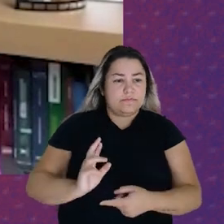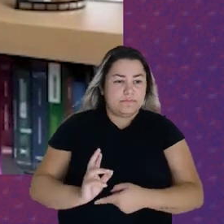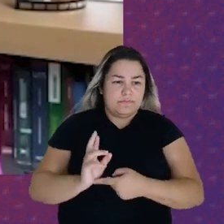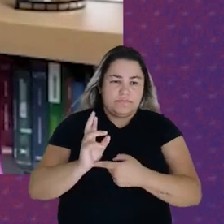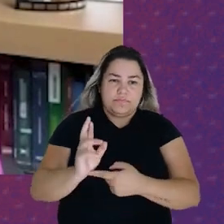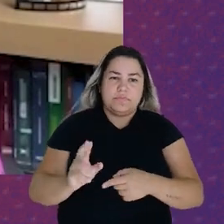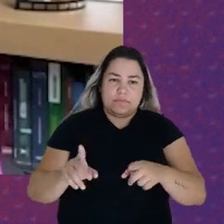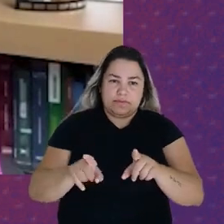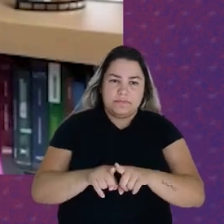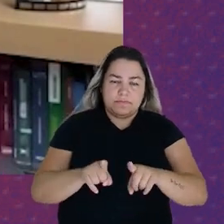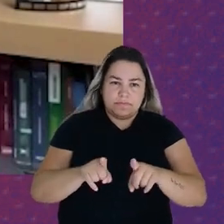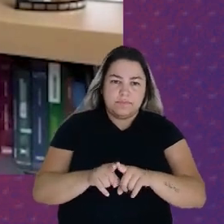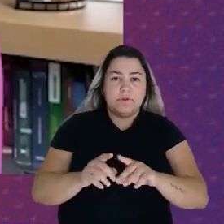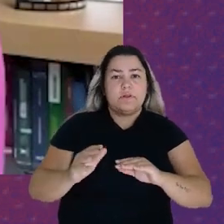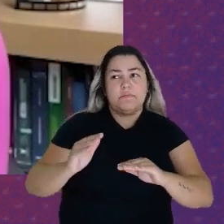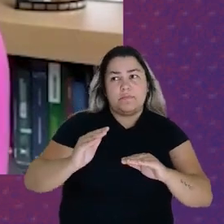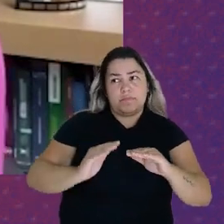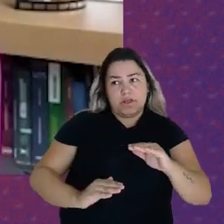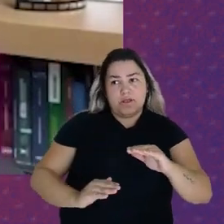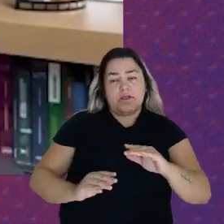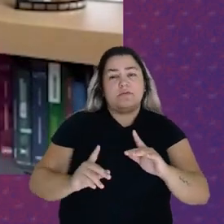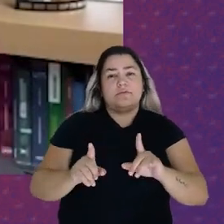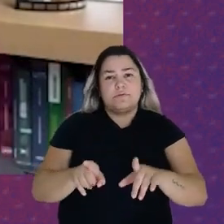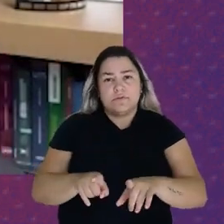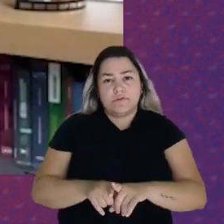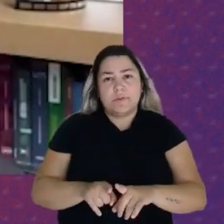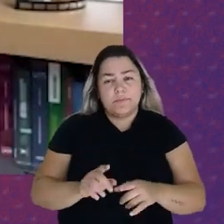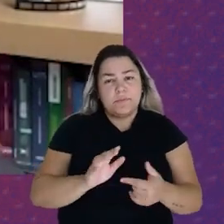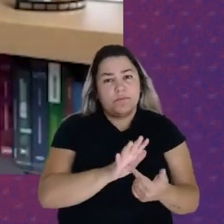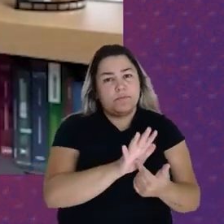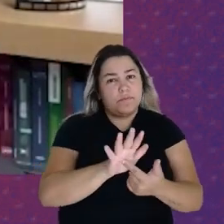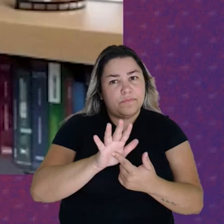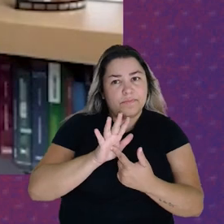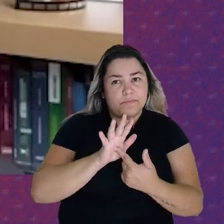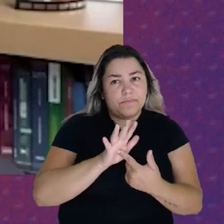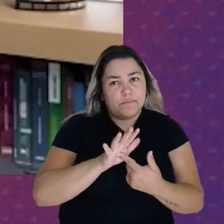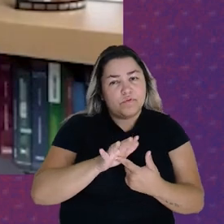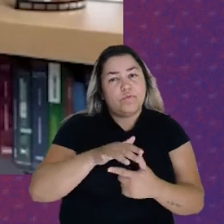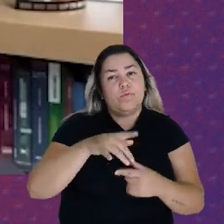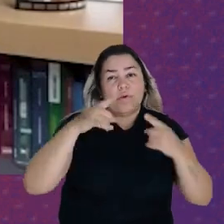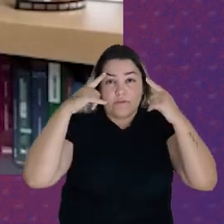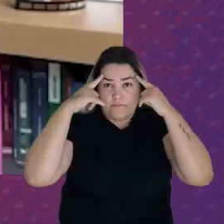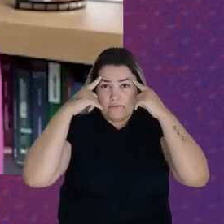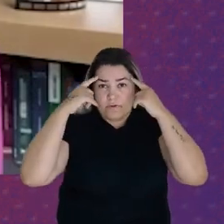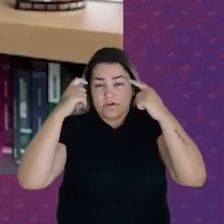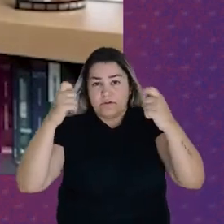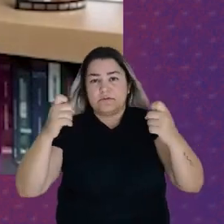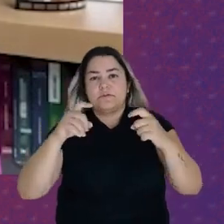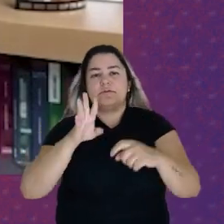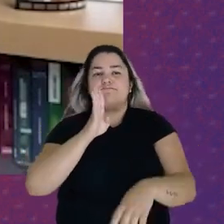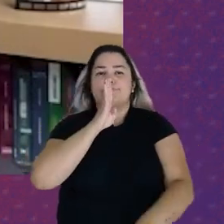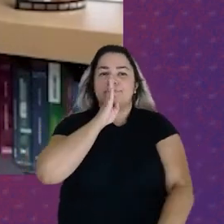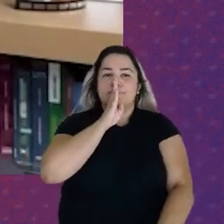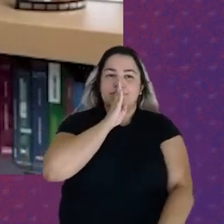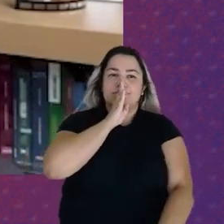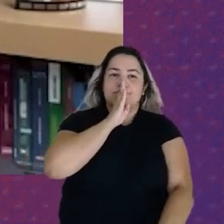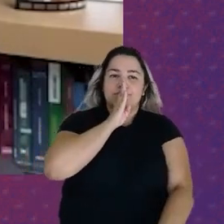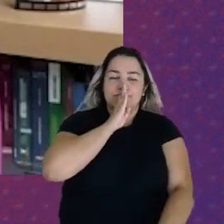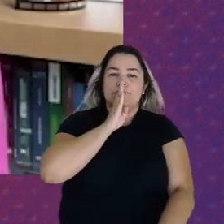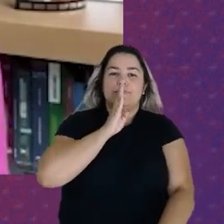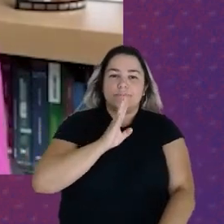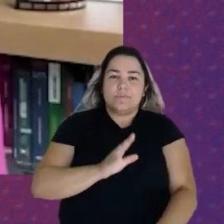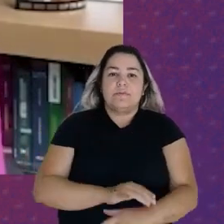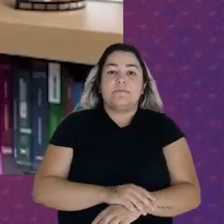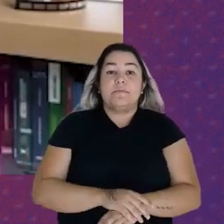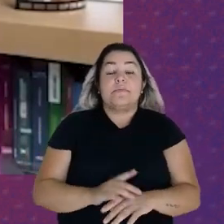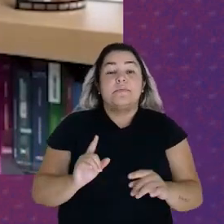ela é baixa, ela é um indicador, né, de uma violência silenciosa, escamoteada.